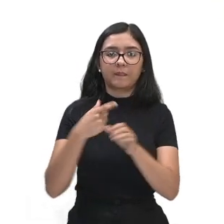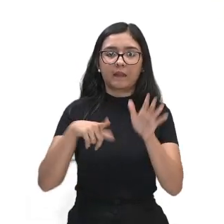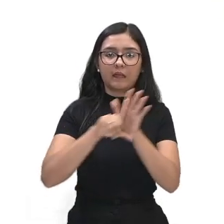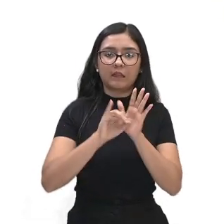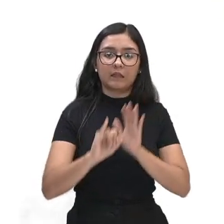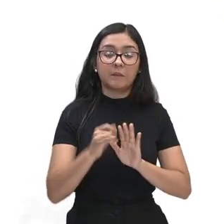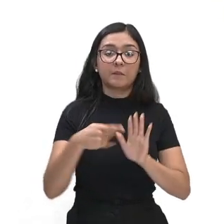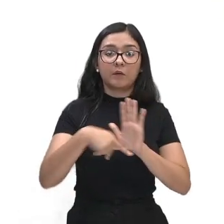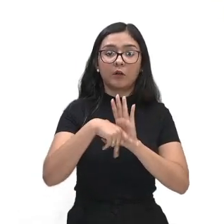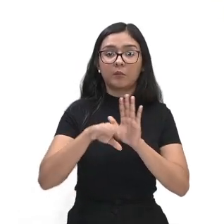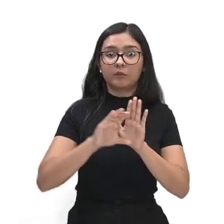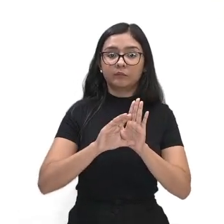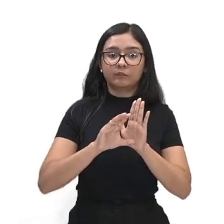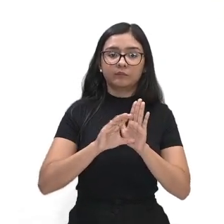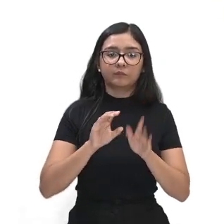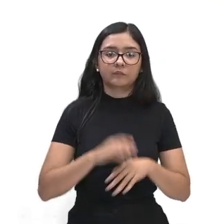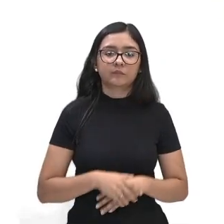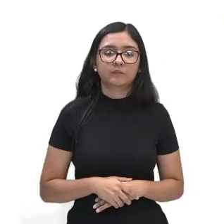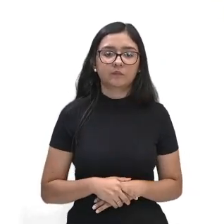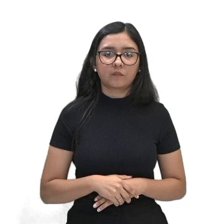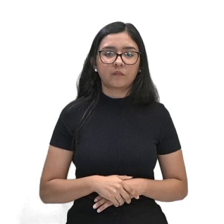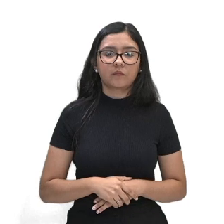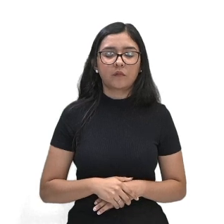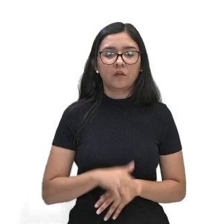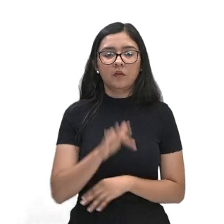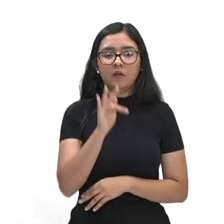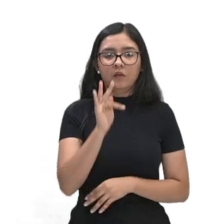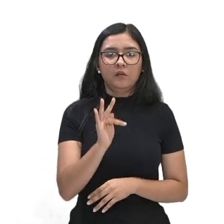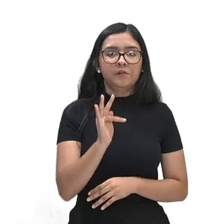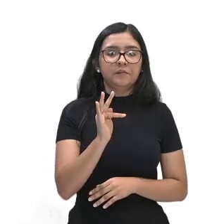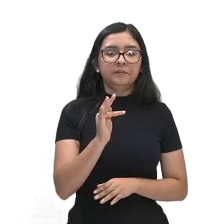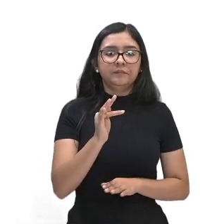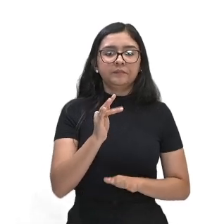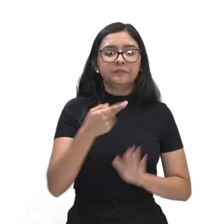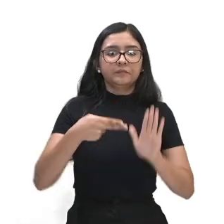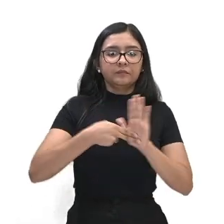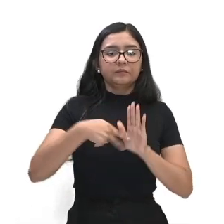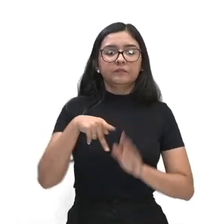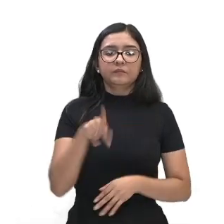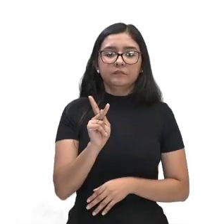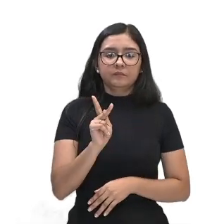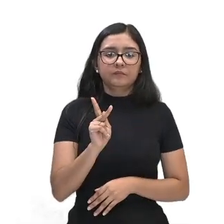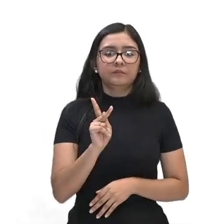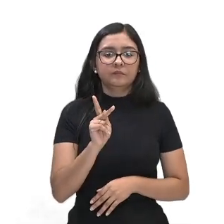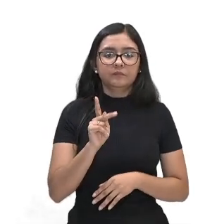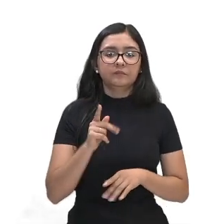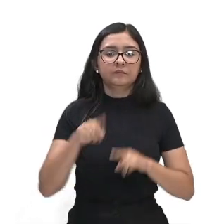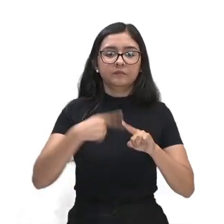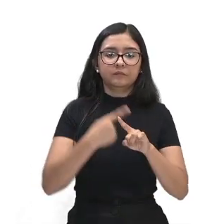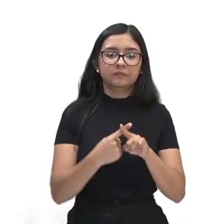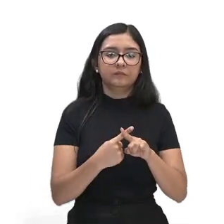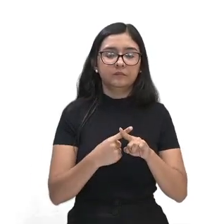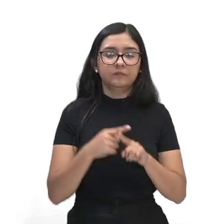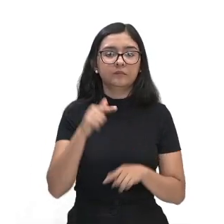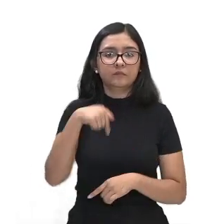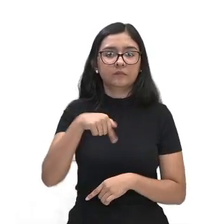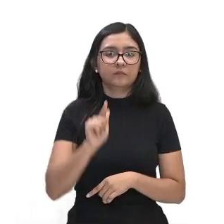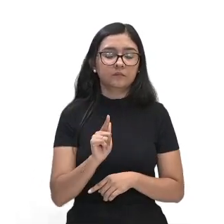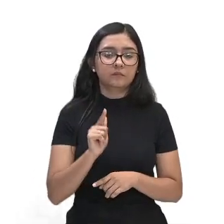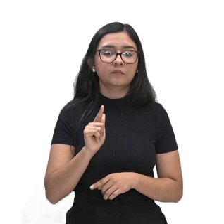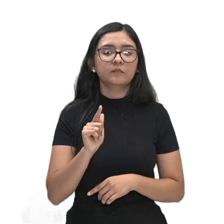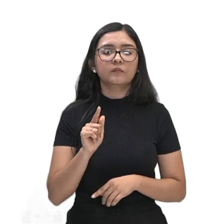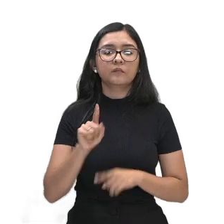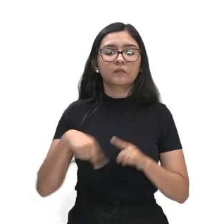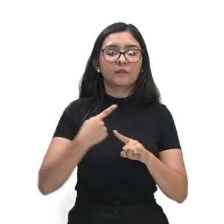Coulomb, ou seja, F é igual a K vezes a carga Q1 vezes a